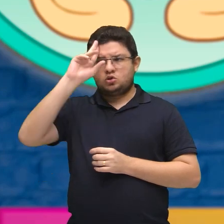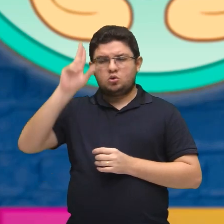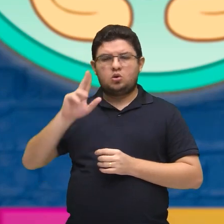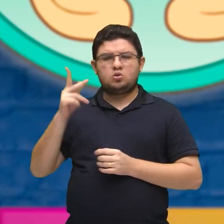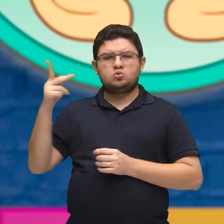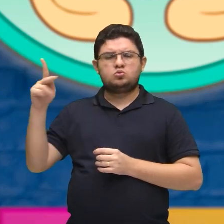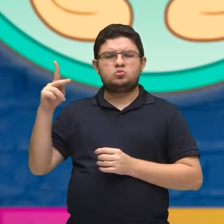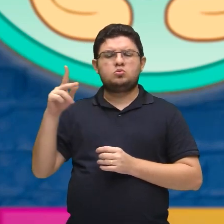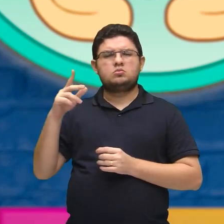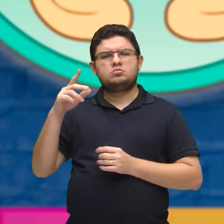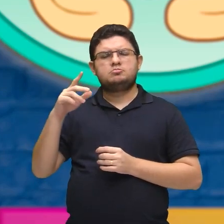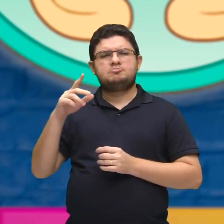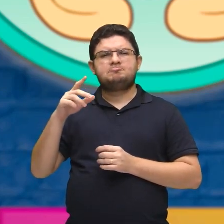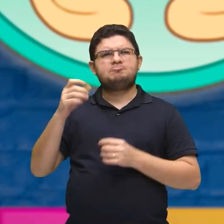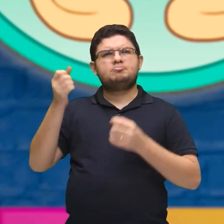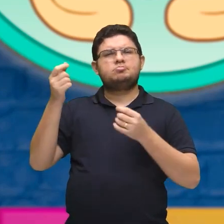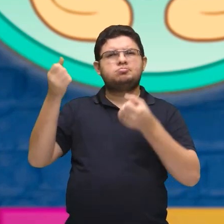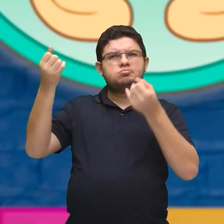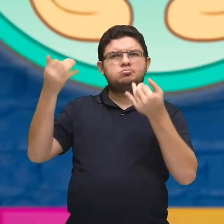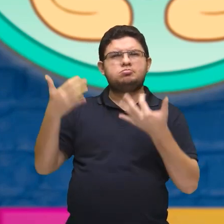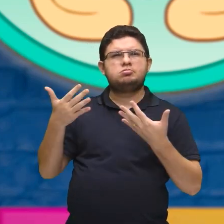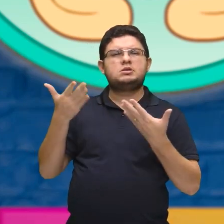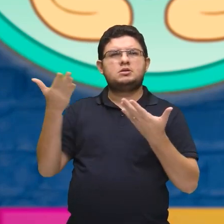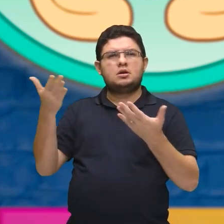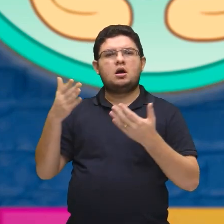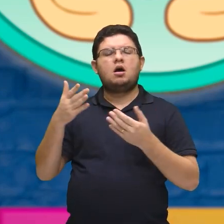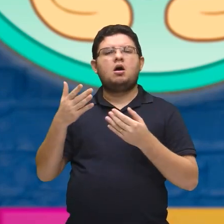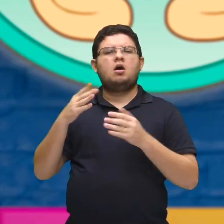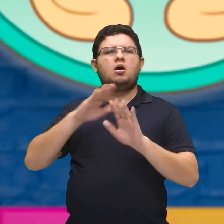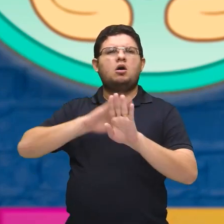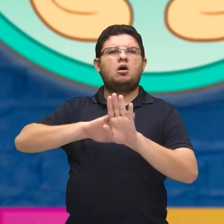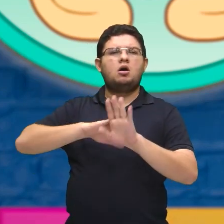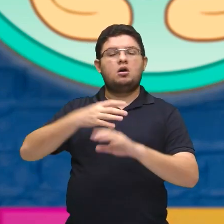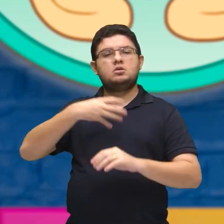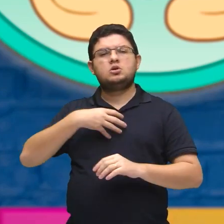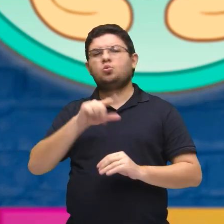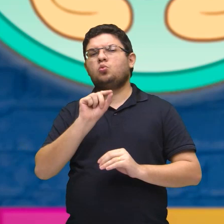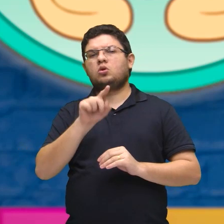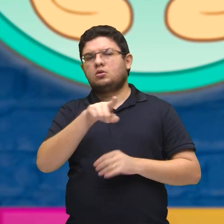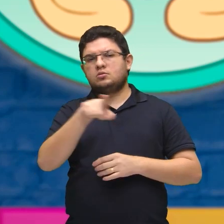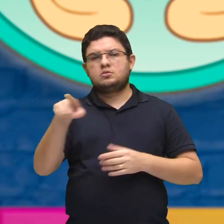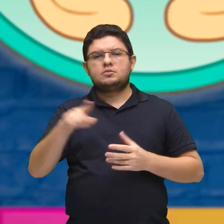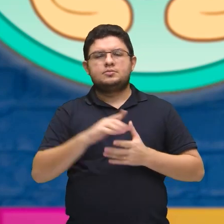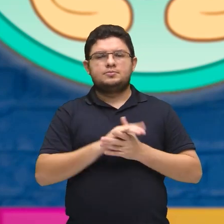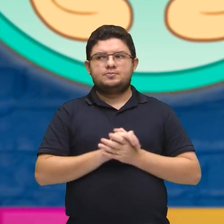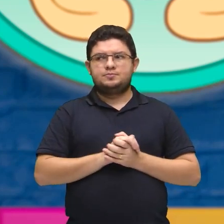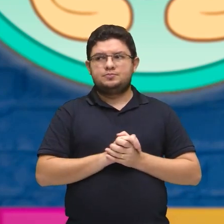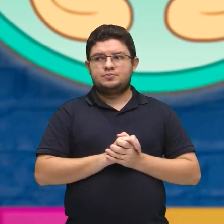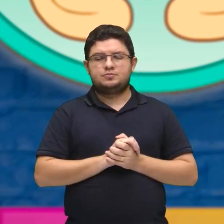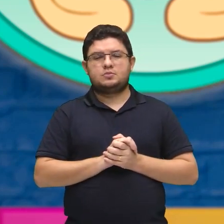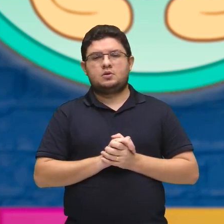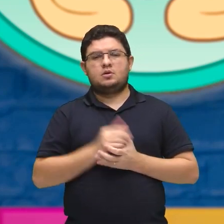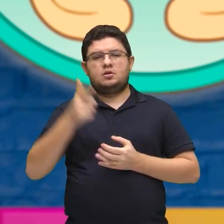no início nós comentamos a lei. Vou repetir a lei. A Lei 13.000, que fala sobre o